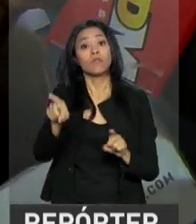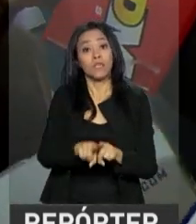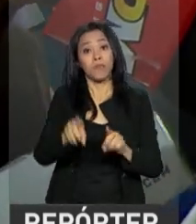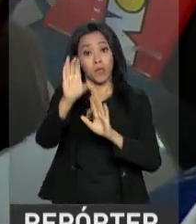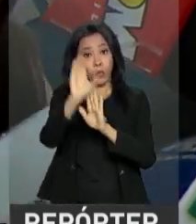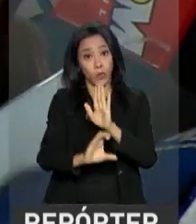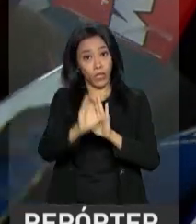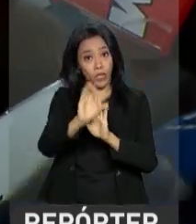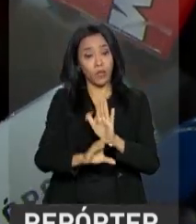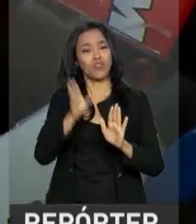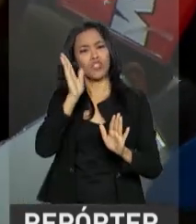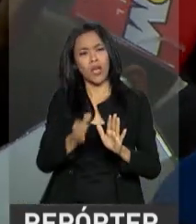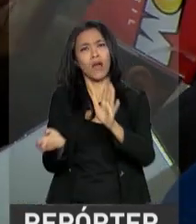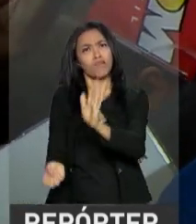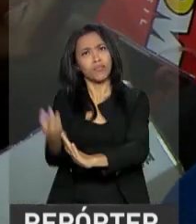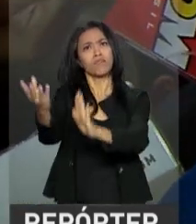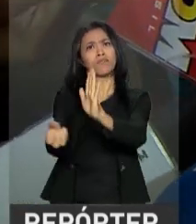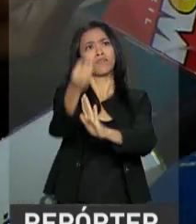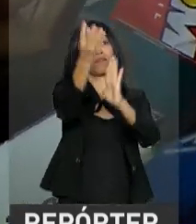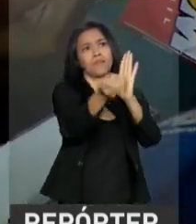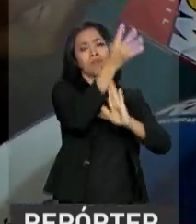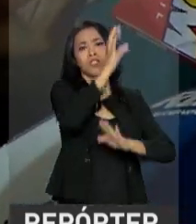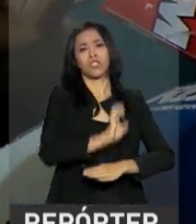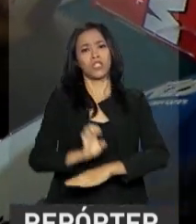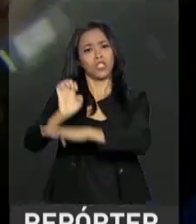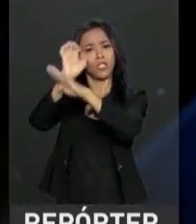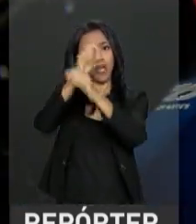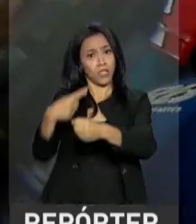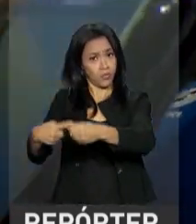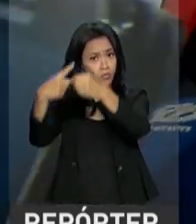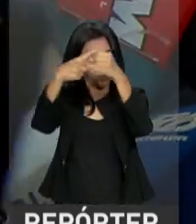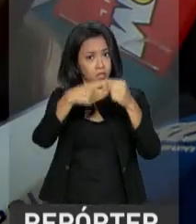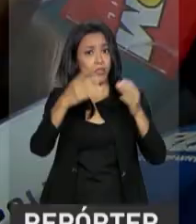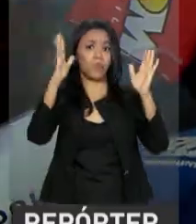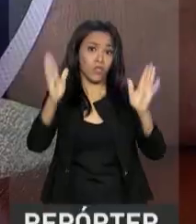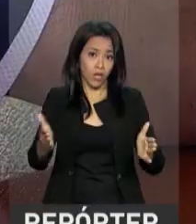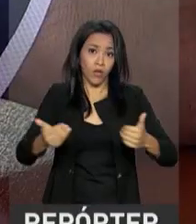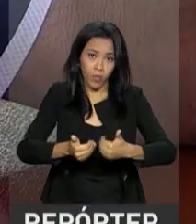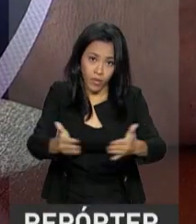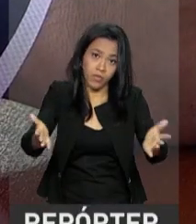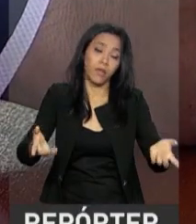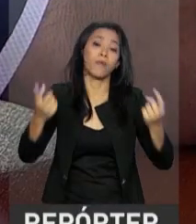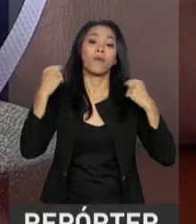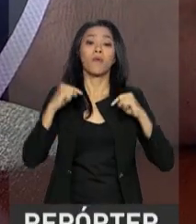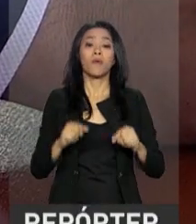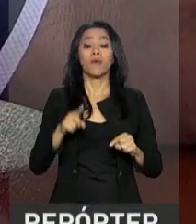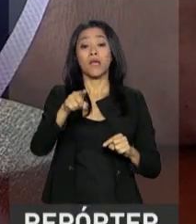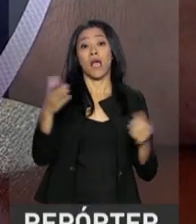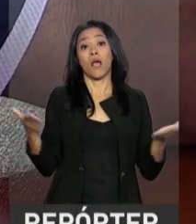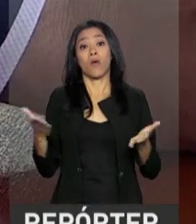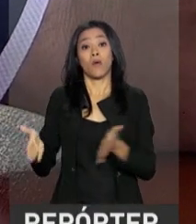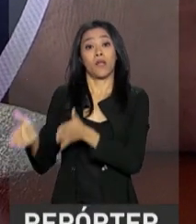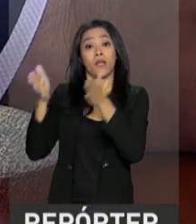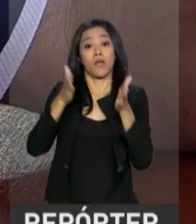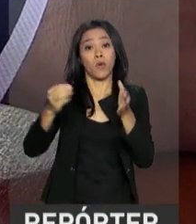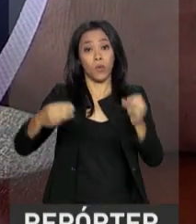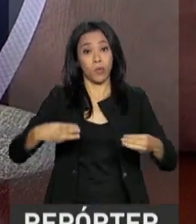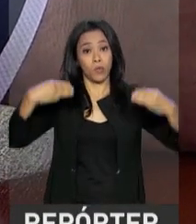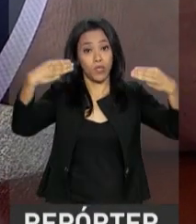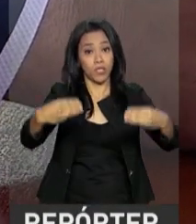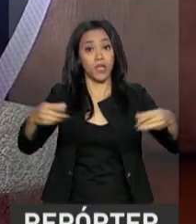pelos municípios pelos estados é nesse momento que a gente vai continuar apoiando muito forte já no ministério do desenvolvimento social